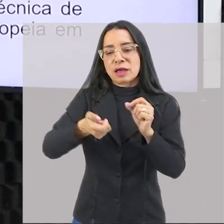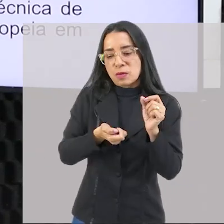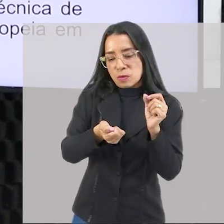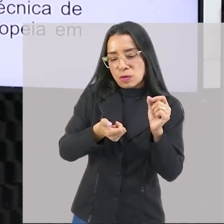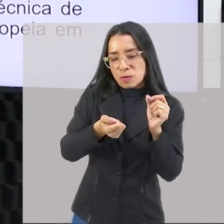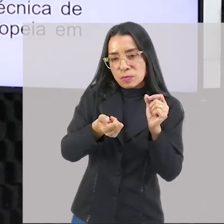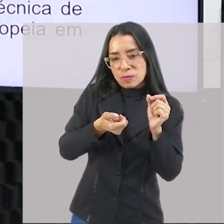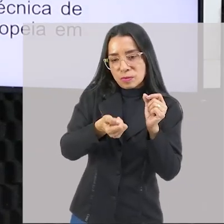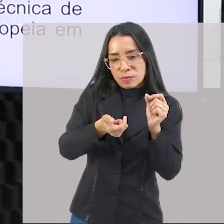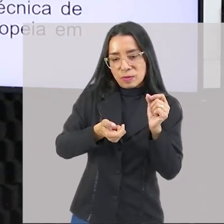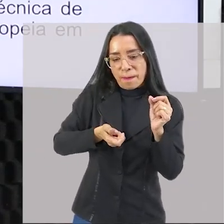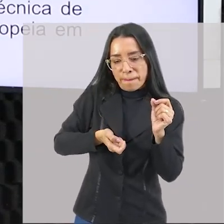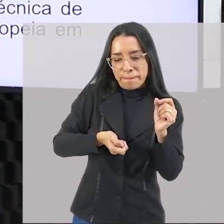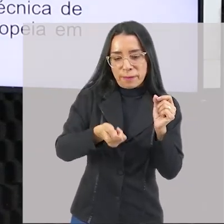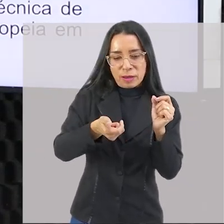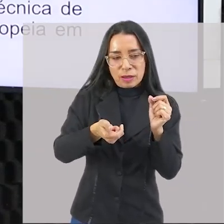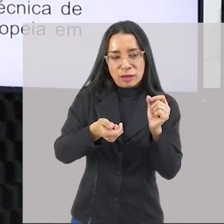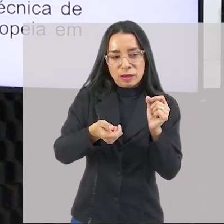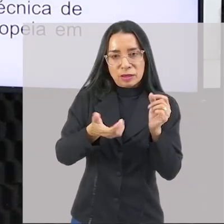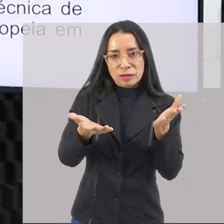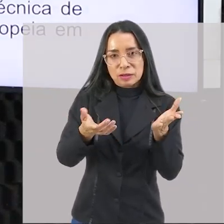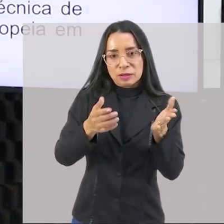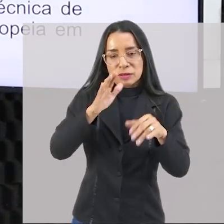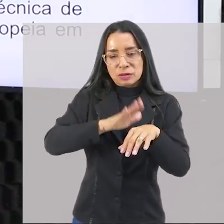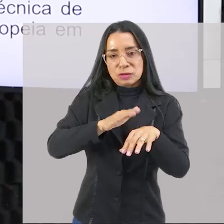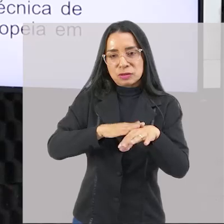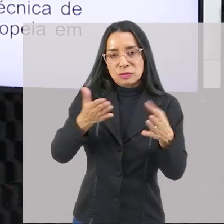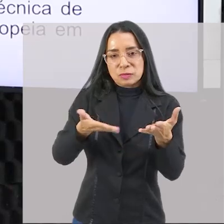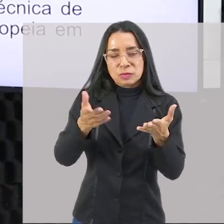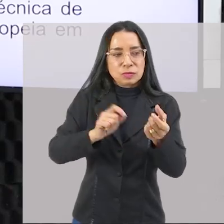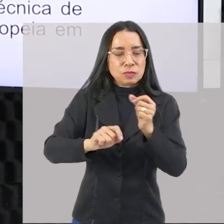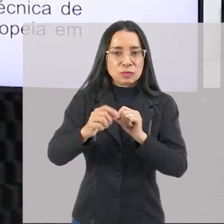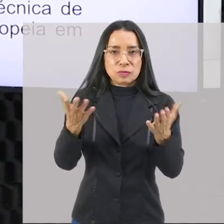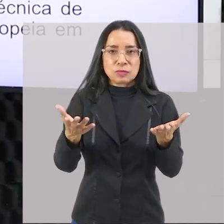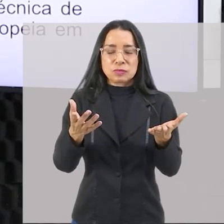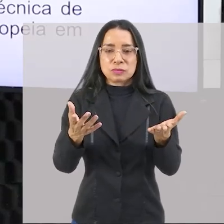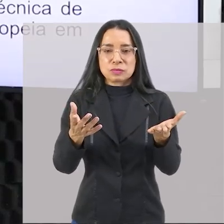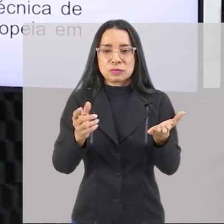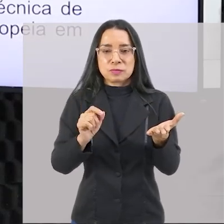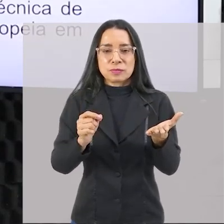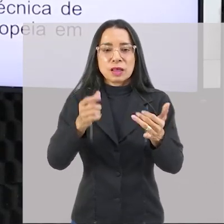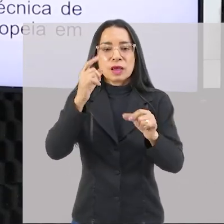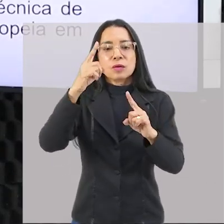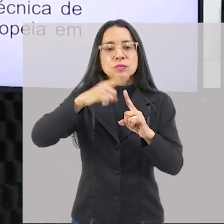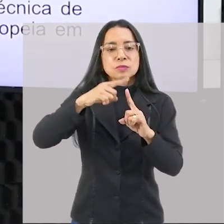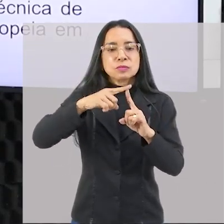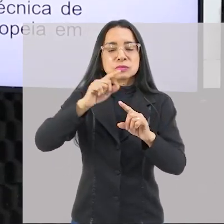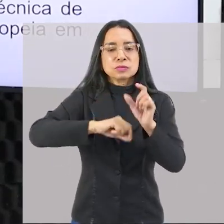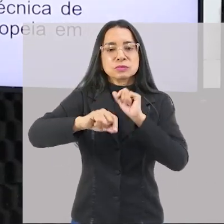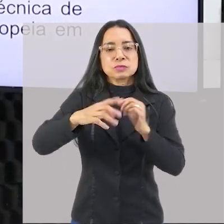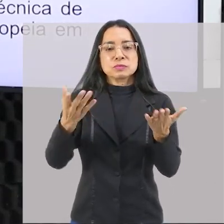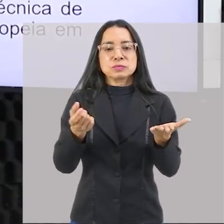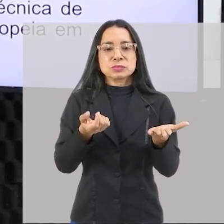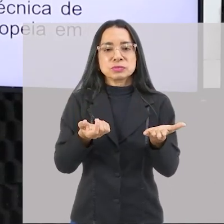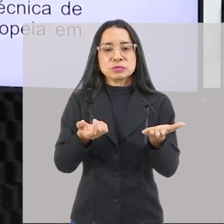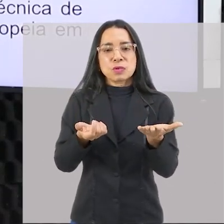região sudeste, que é a mesma coisa. E a peteca que a gente chama, para eles, é uma espécie de